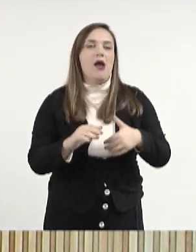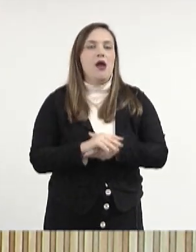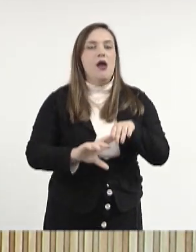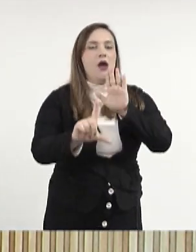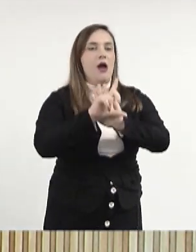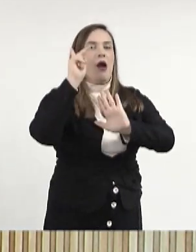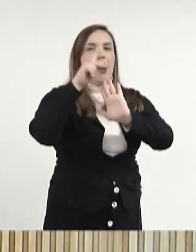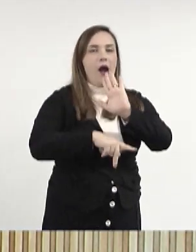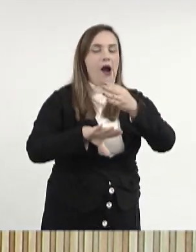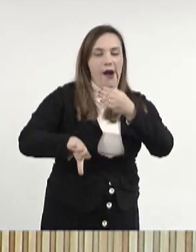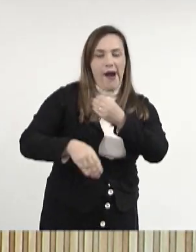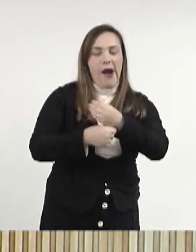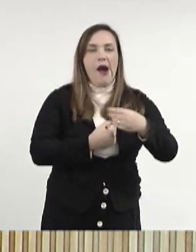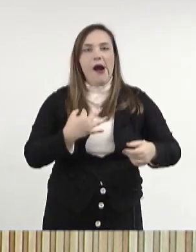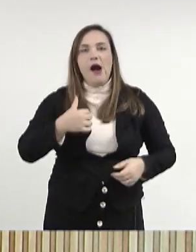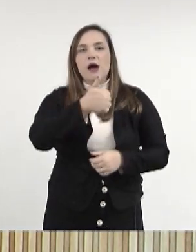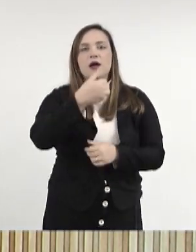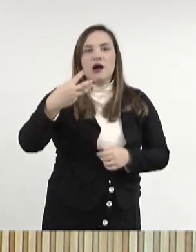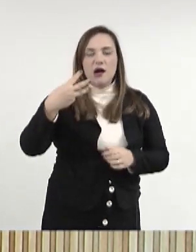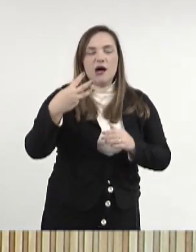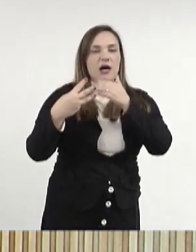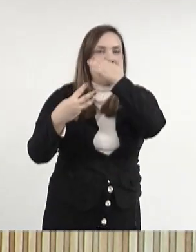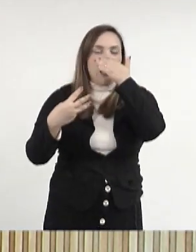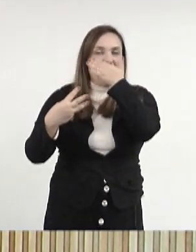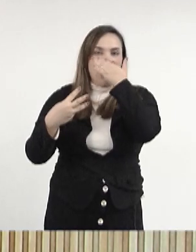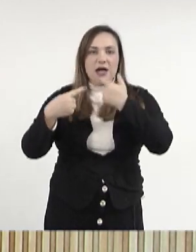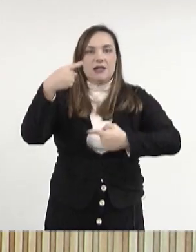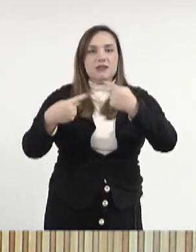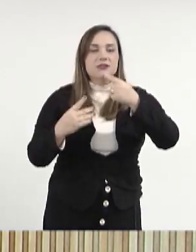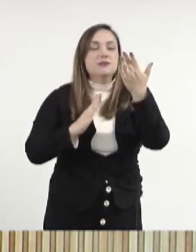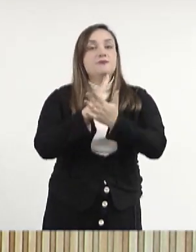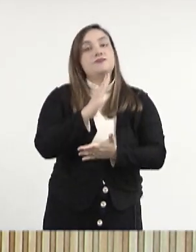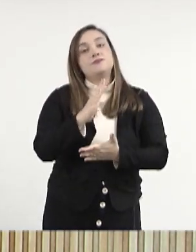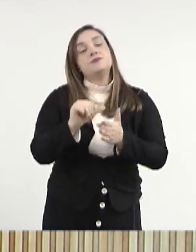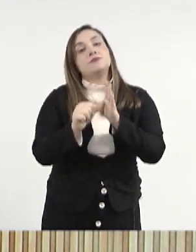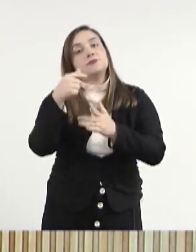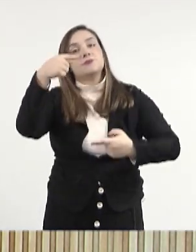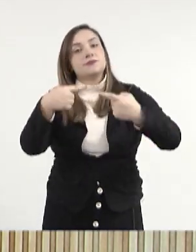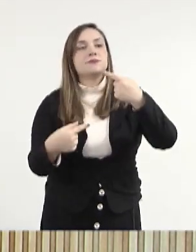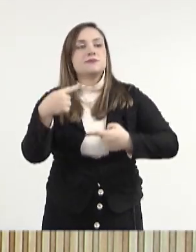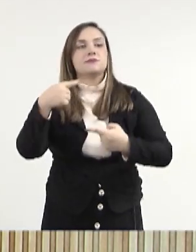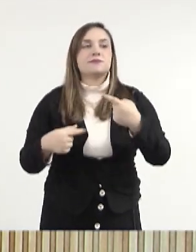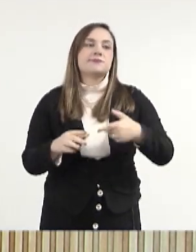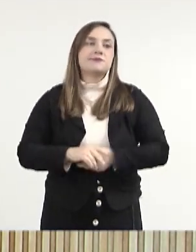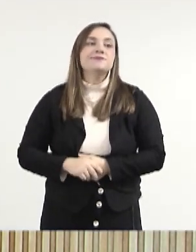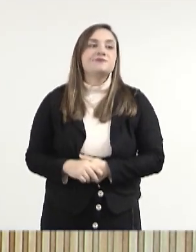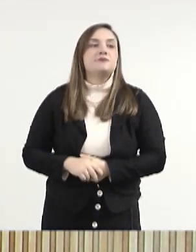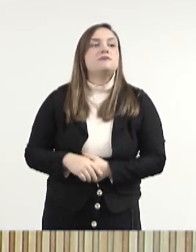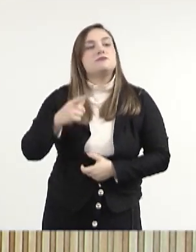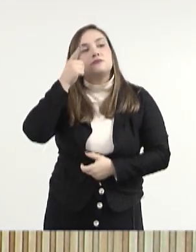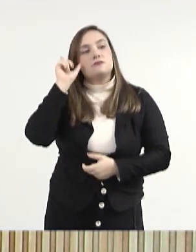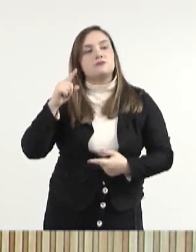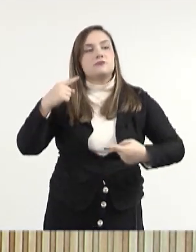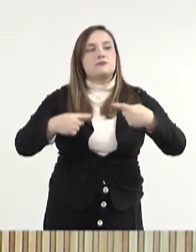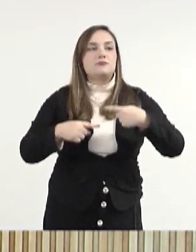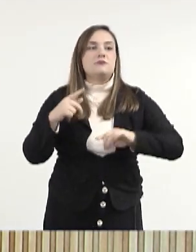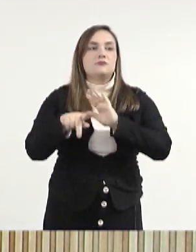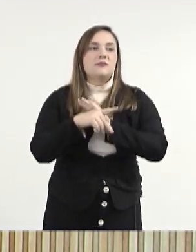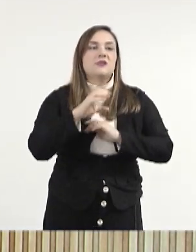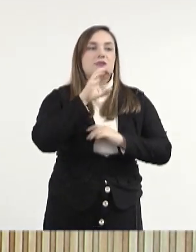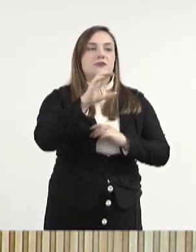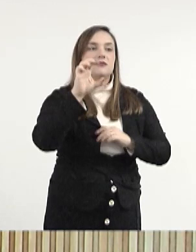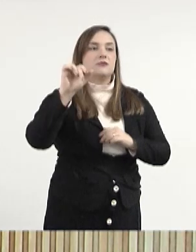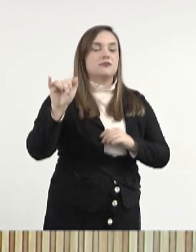Projeto de lei complementar de número 13, matéria discutida, votada e aprovada em primeira discussão, foi analisada ontem na